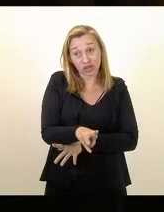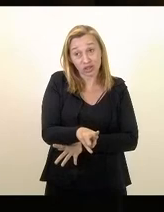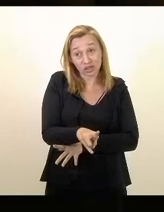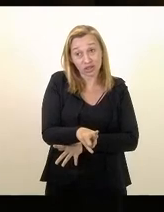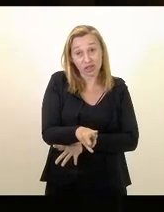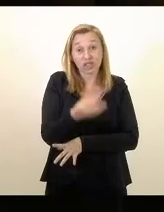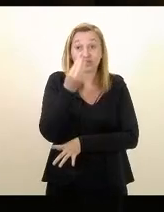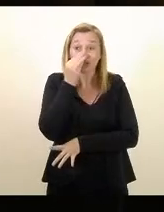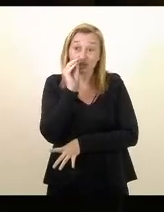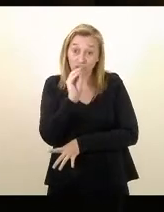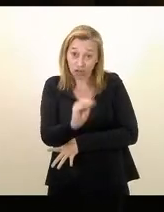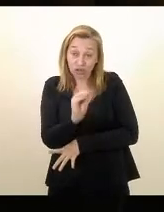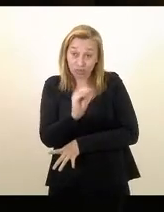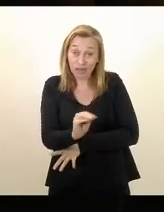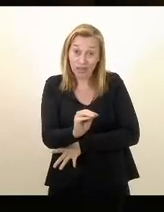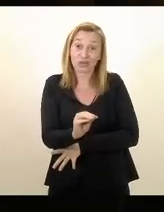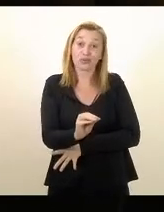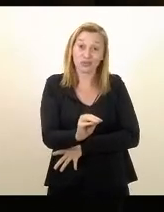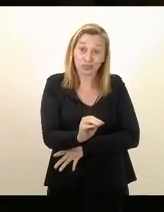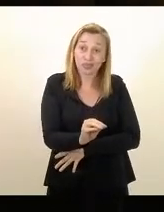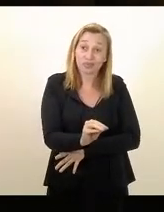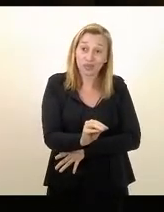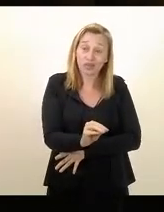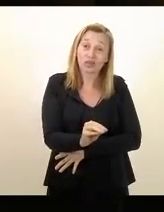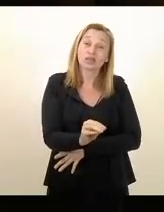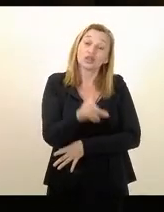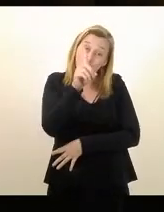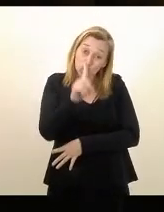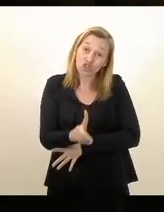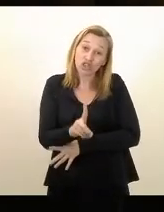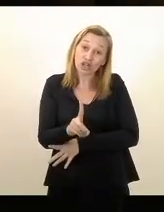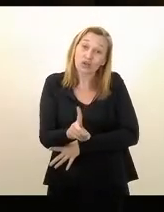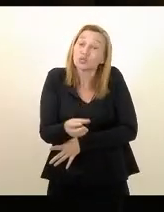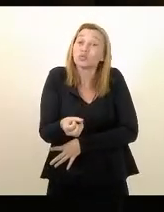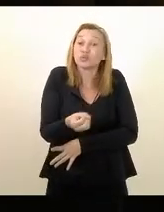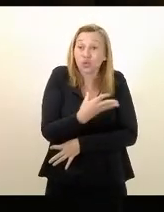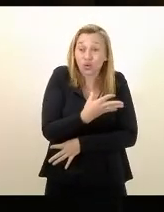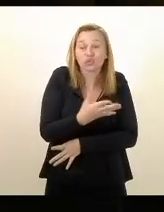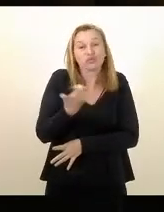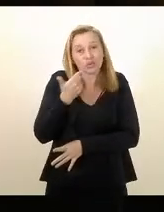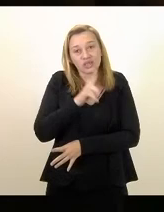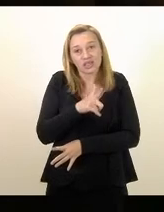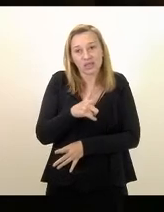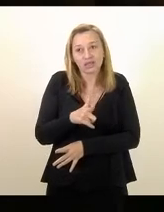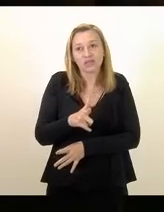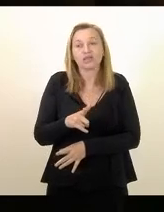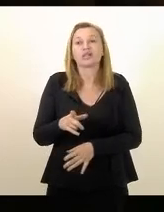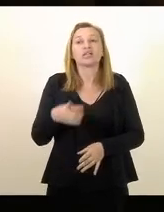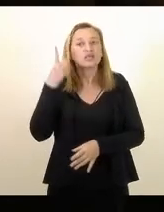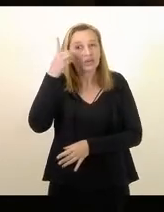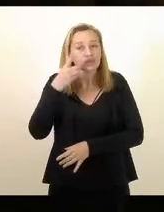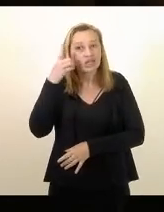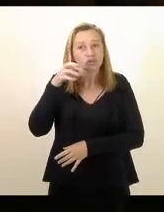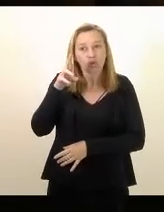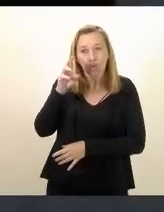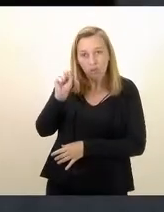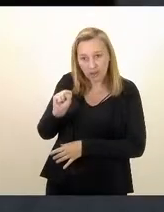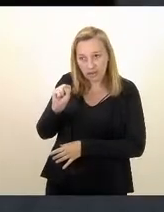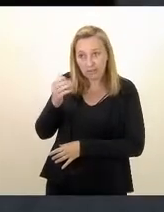de negação de relativização desse direito recentemente conquistado ouça o deputado Rubens Bom Tempo